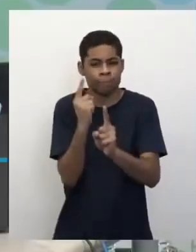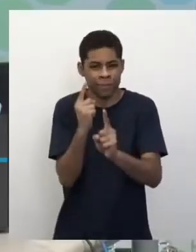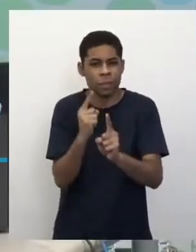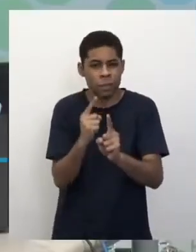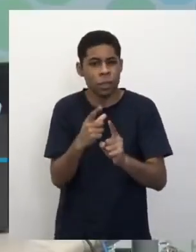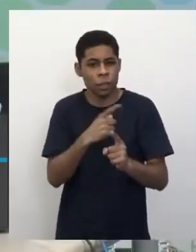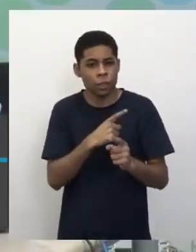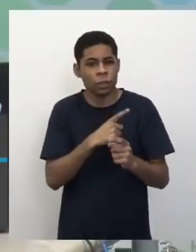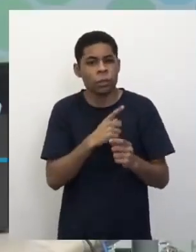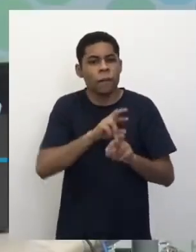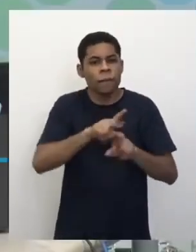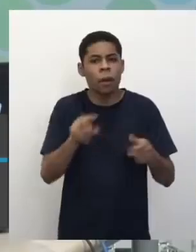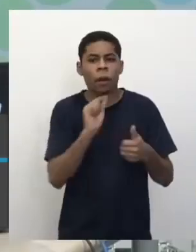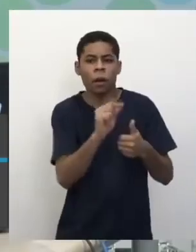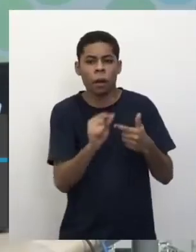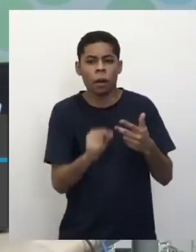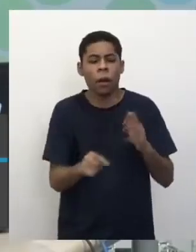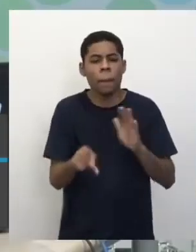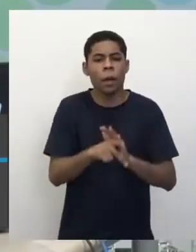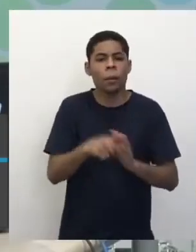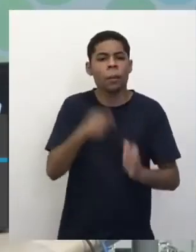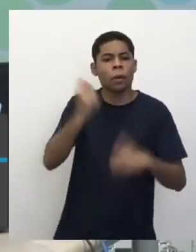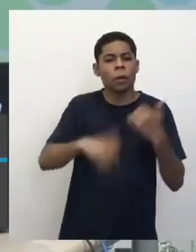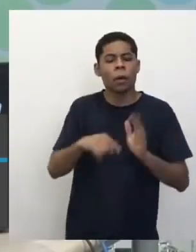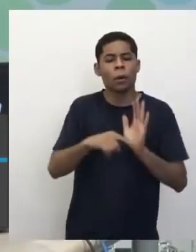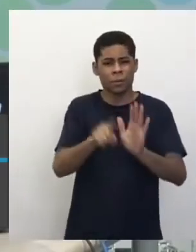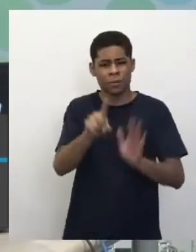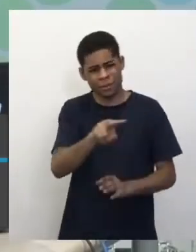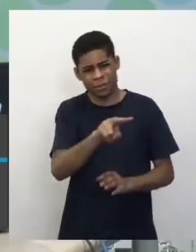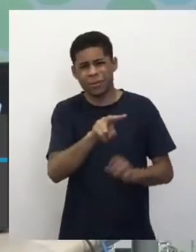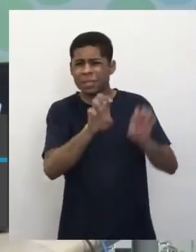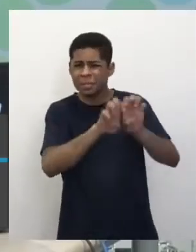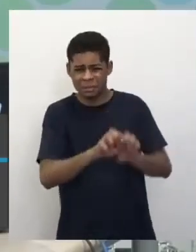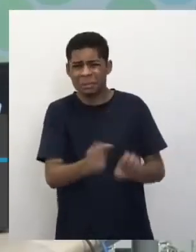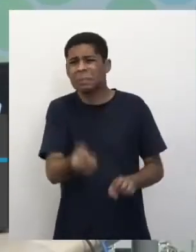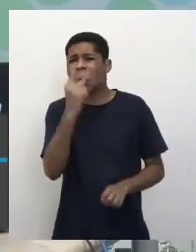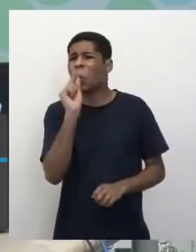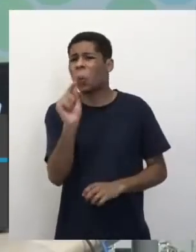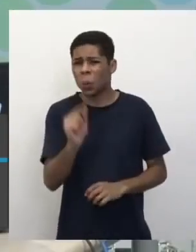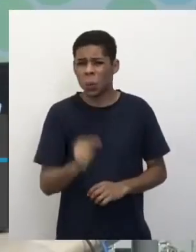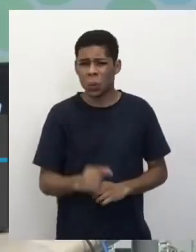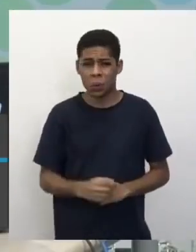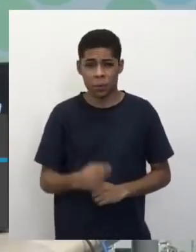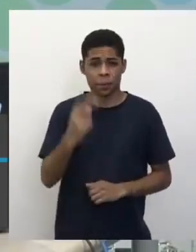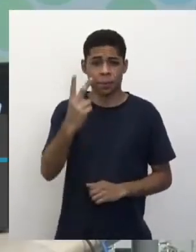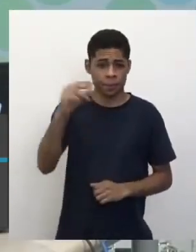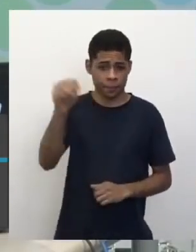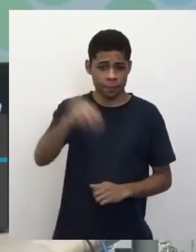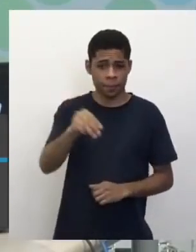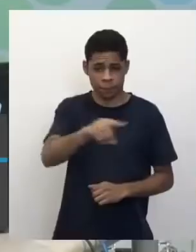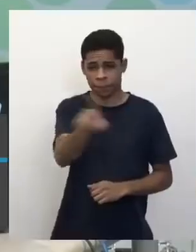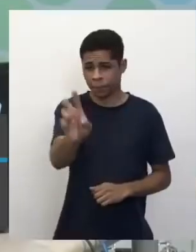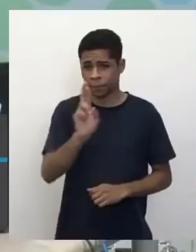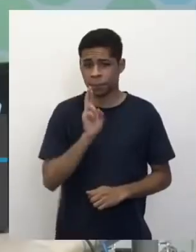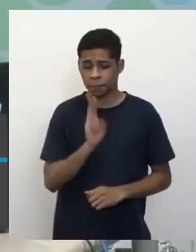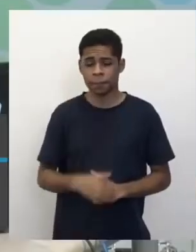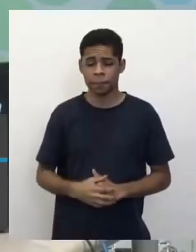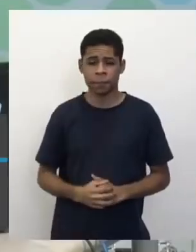da narrativa? E o que você achou de estranho na estrutura? Vamos lá. 2 minutos para vocês.